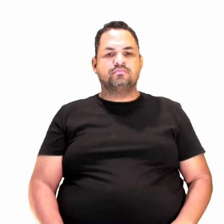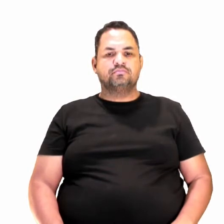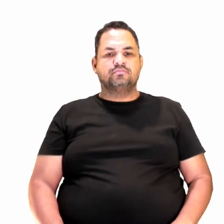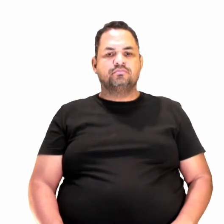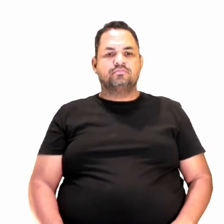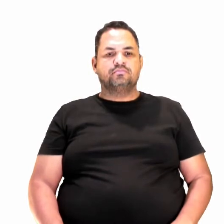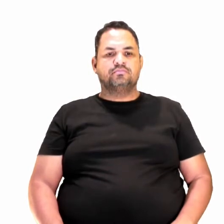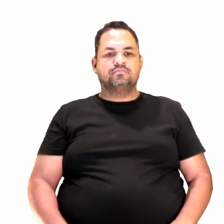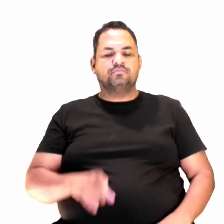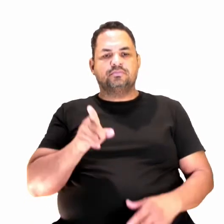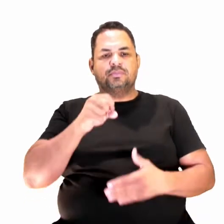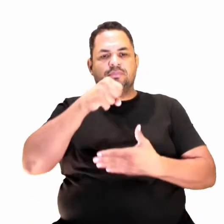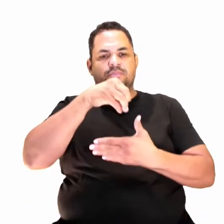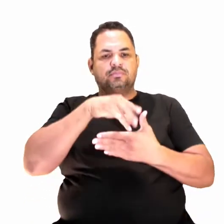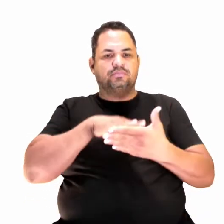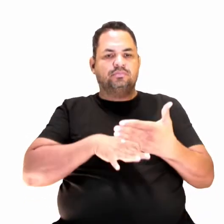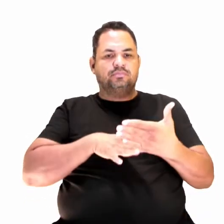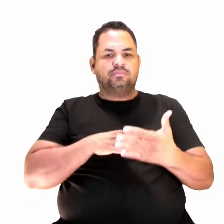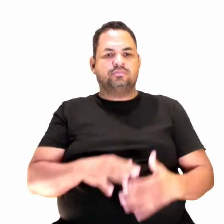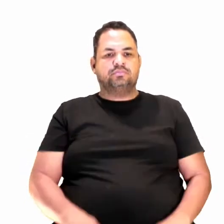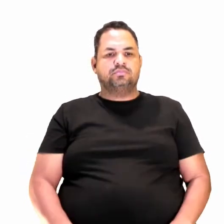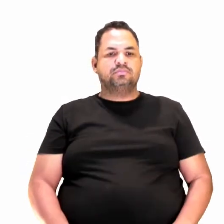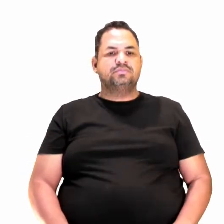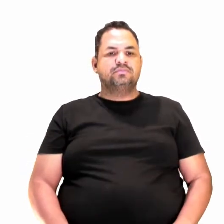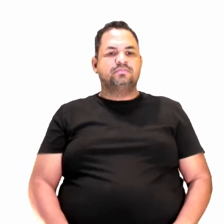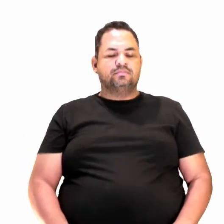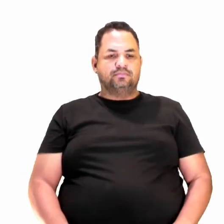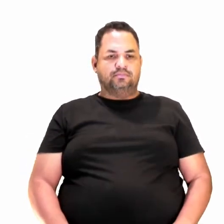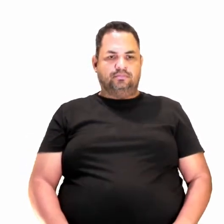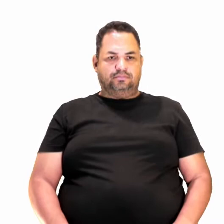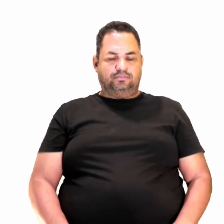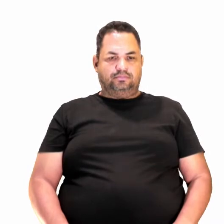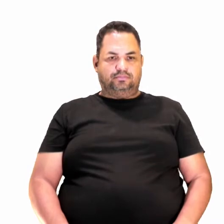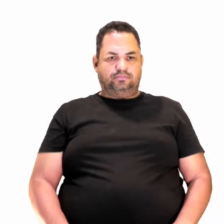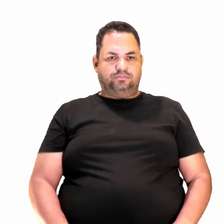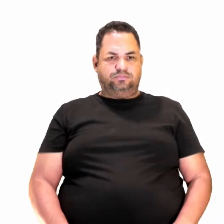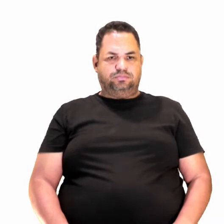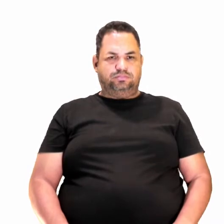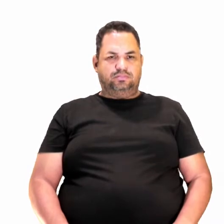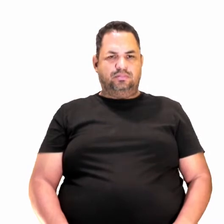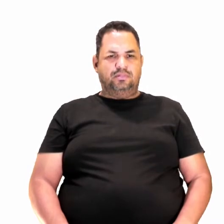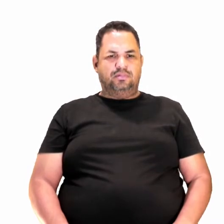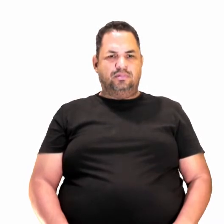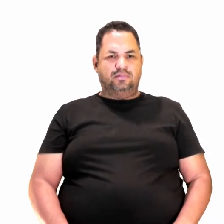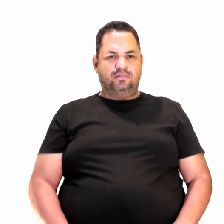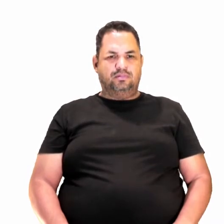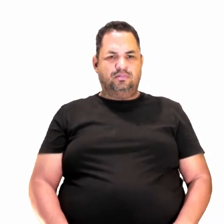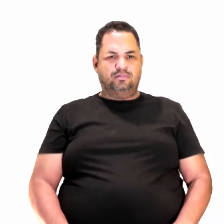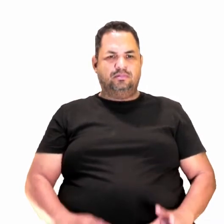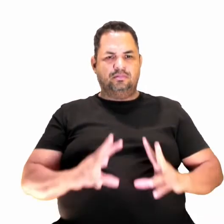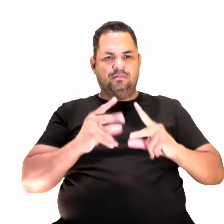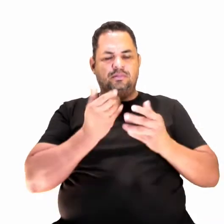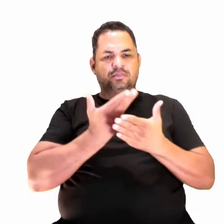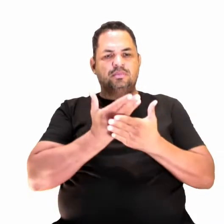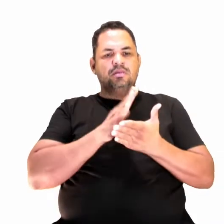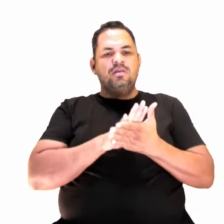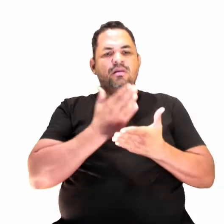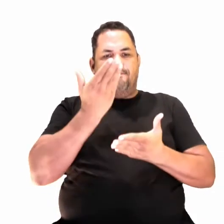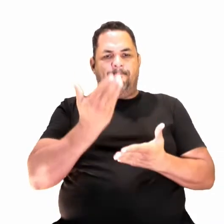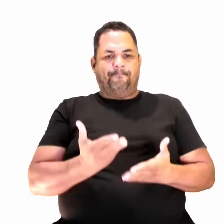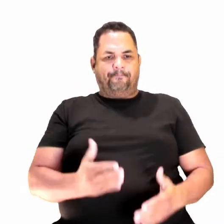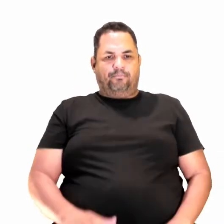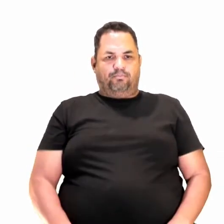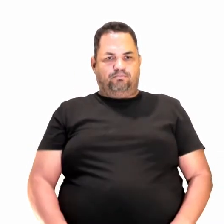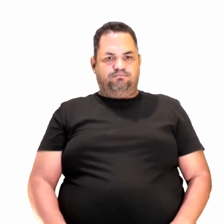na nossa atividade. Body dissatisfaction, denial of hunger, tudo isso eu já traduzi para vocês, a